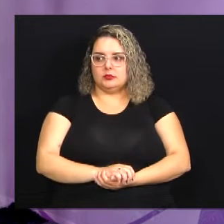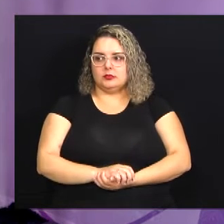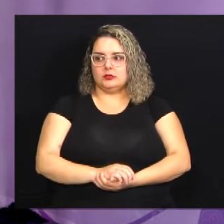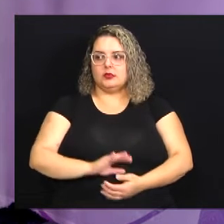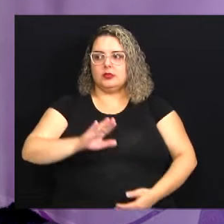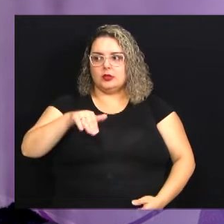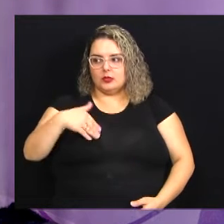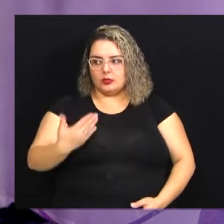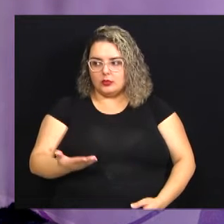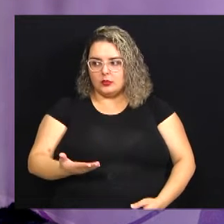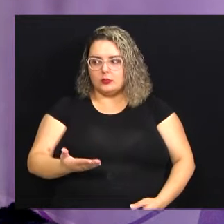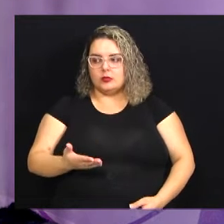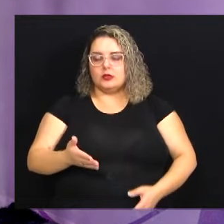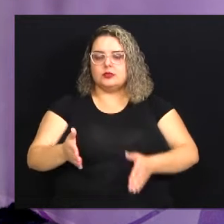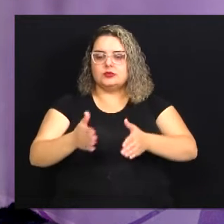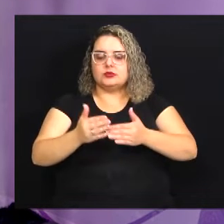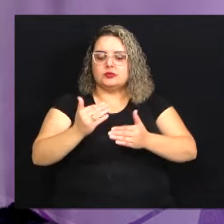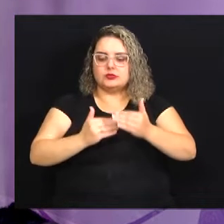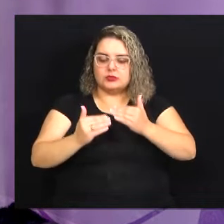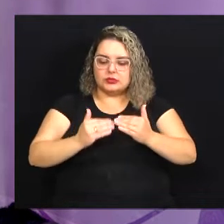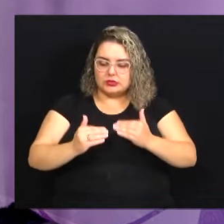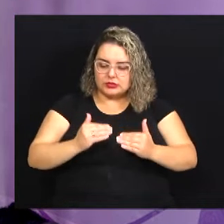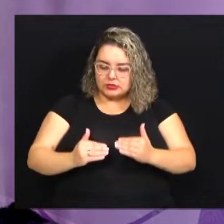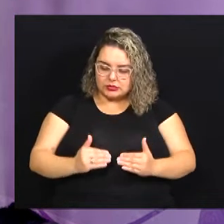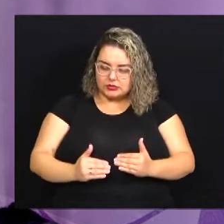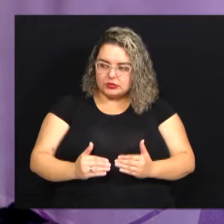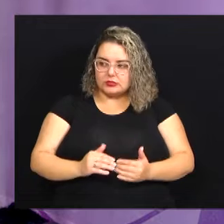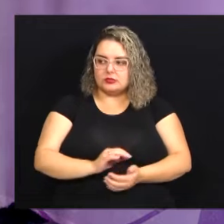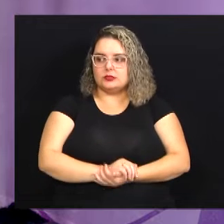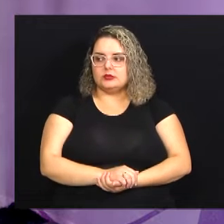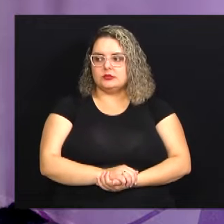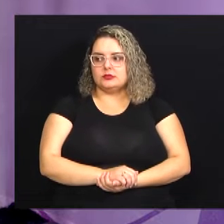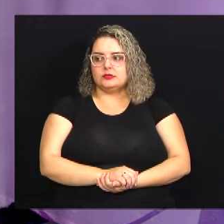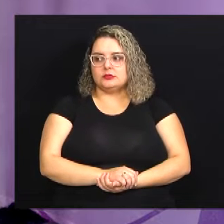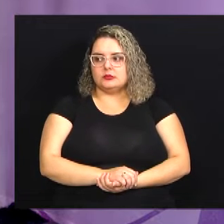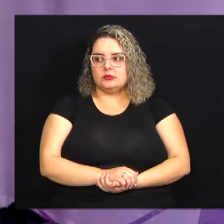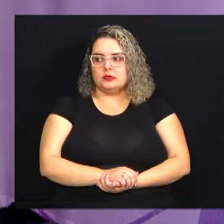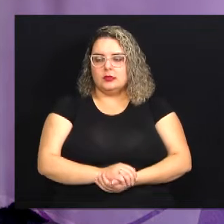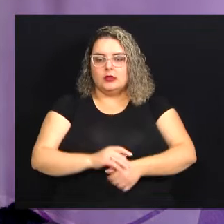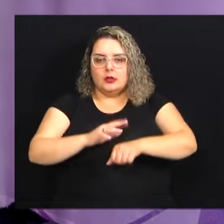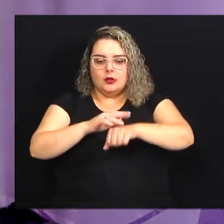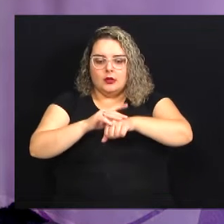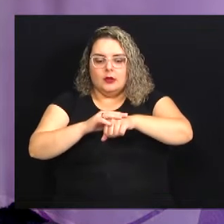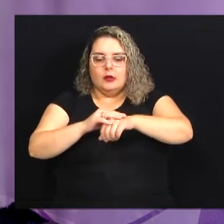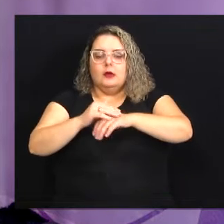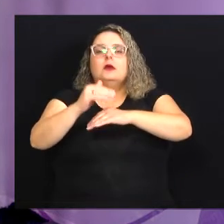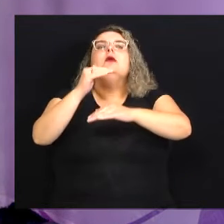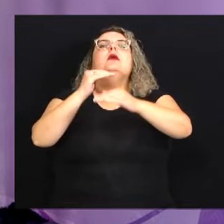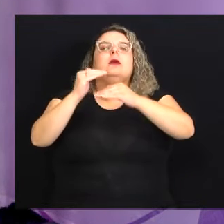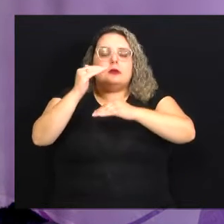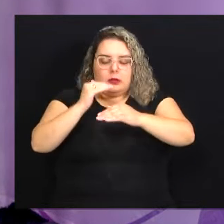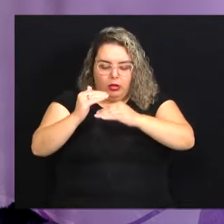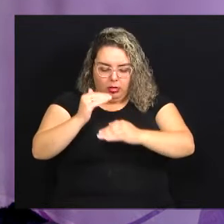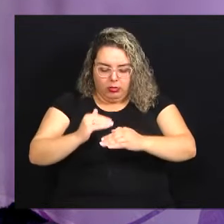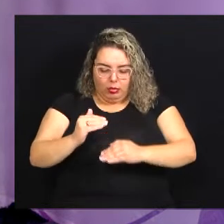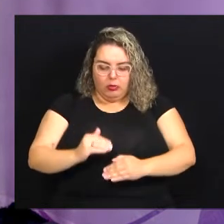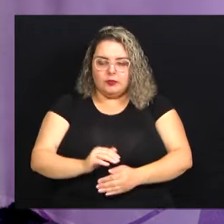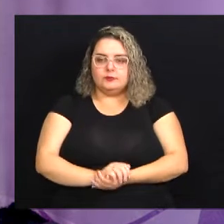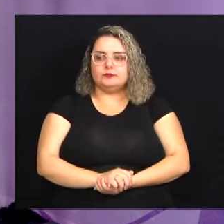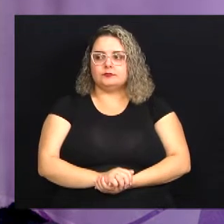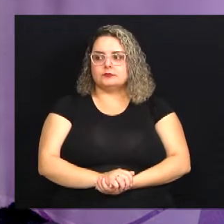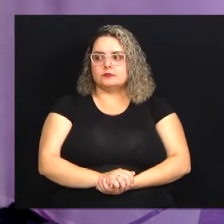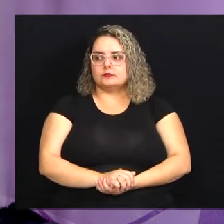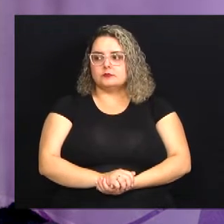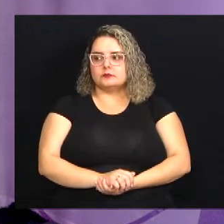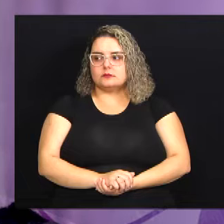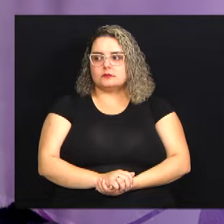Quando você chega nesse processo de doença degenerativa, é um ao contrário disso,